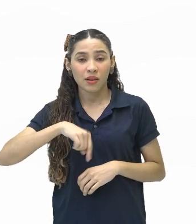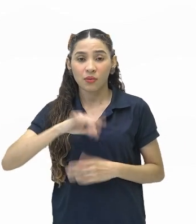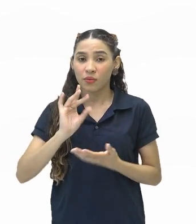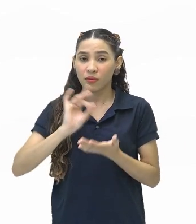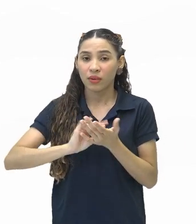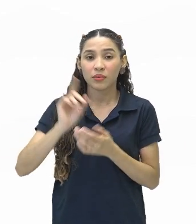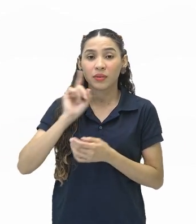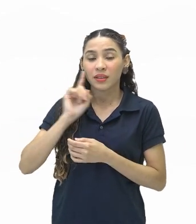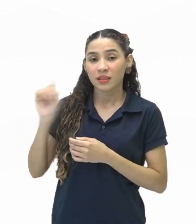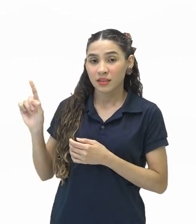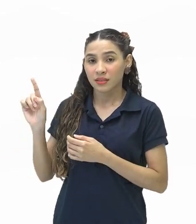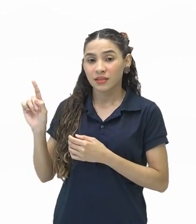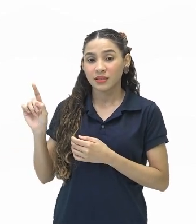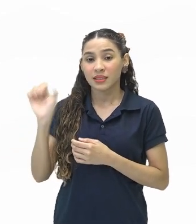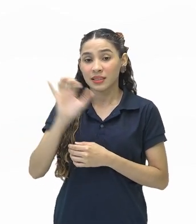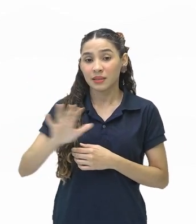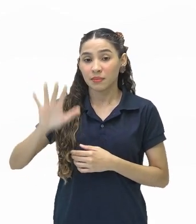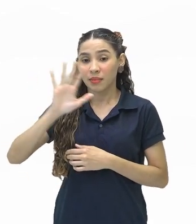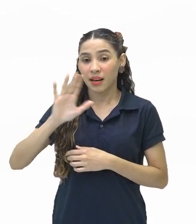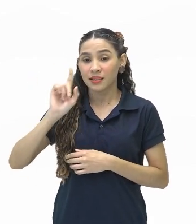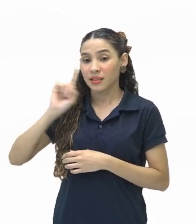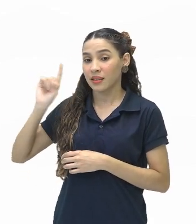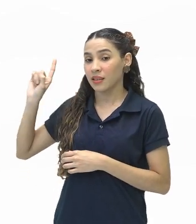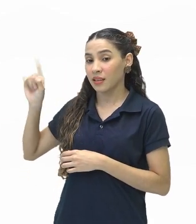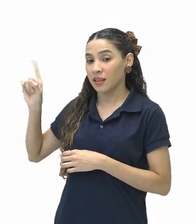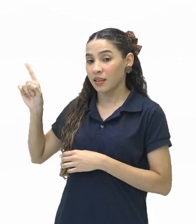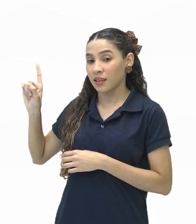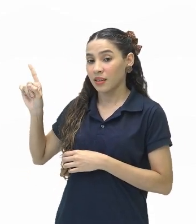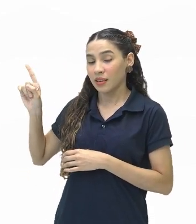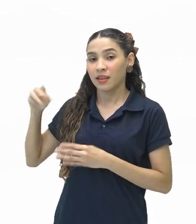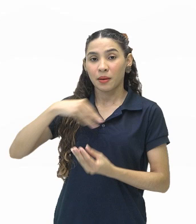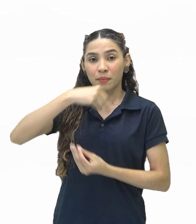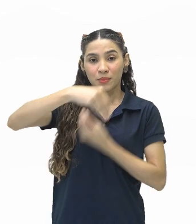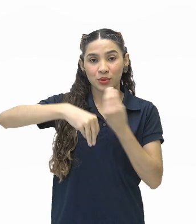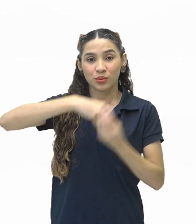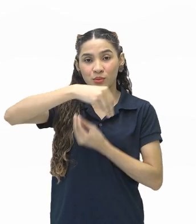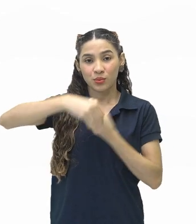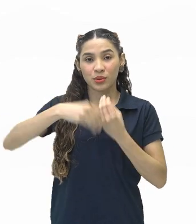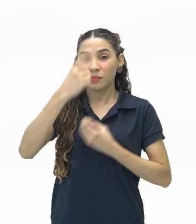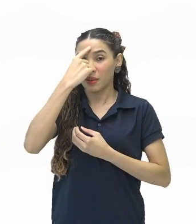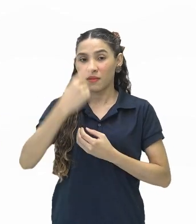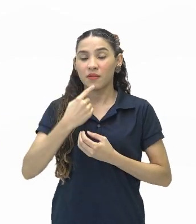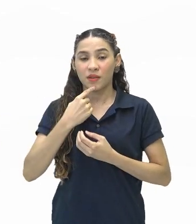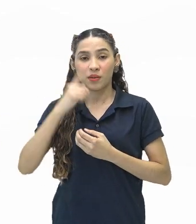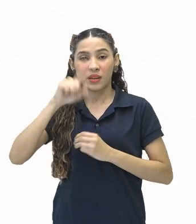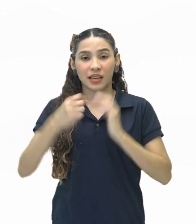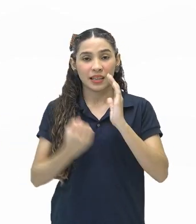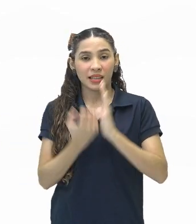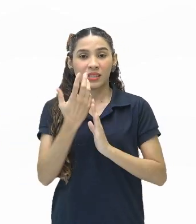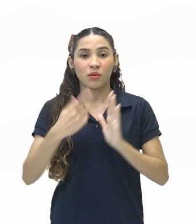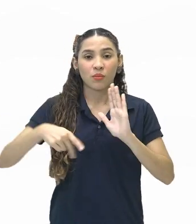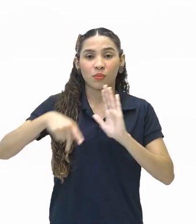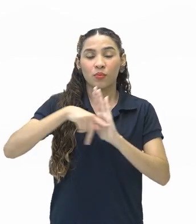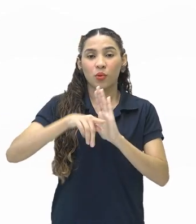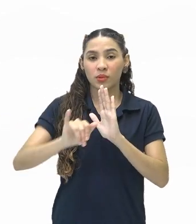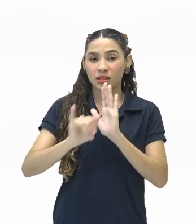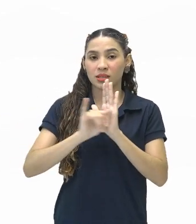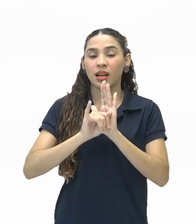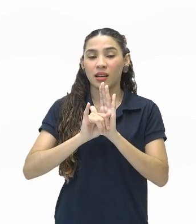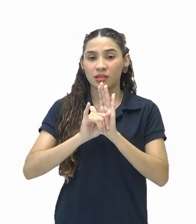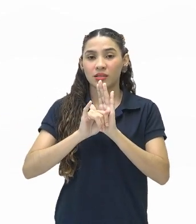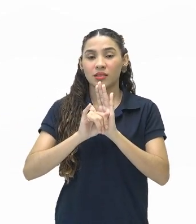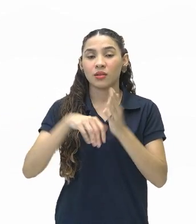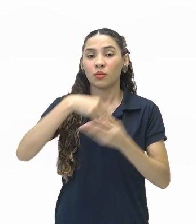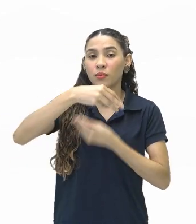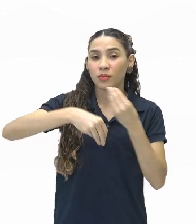mesmo. Aí, essa imagem, ela diz tudo aí. Nós somos essa mistura. É a formação da nossa identidade.